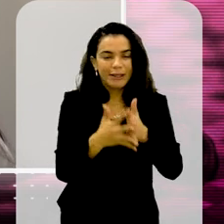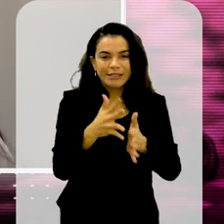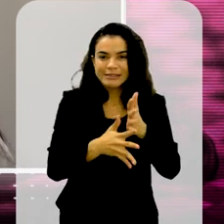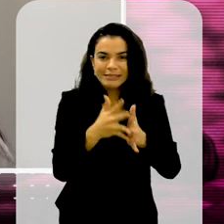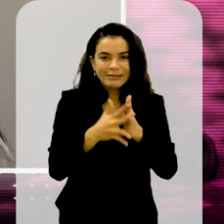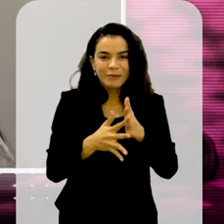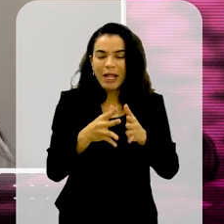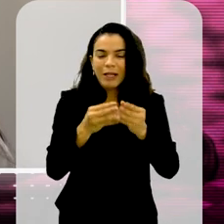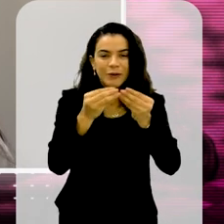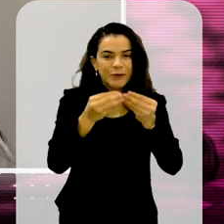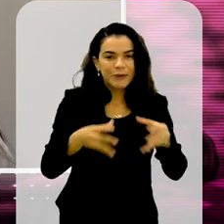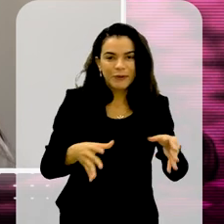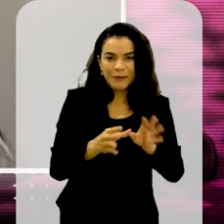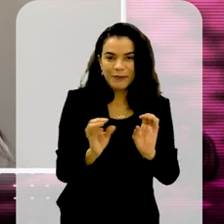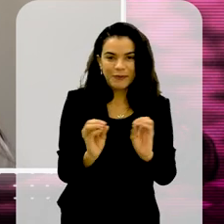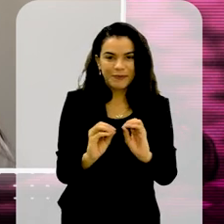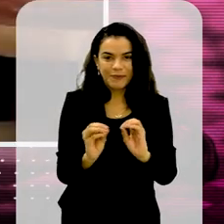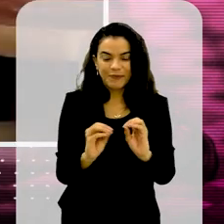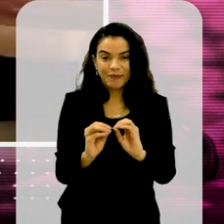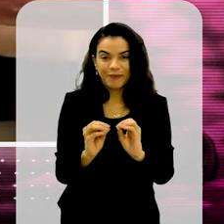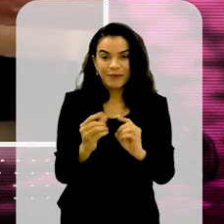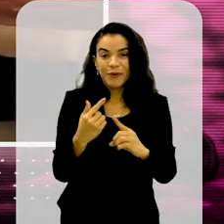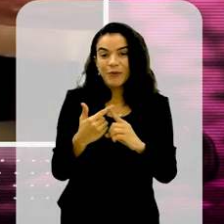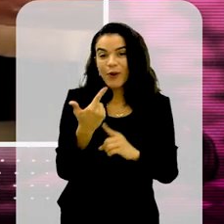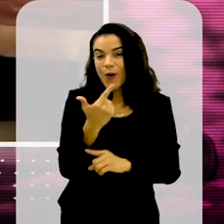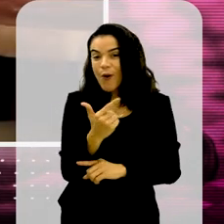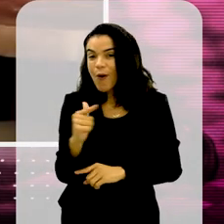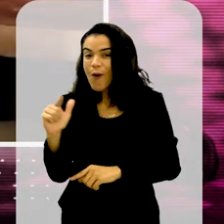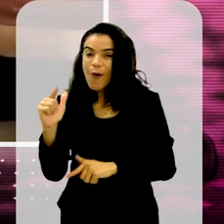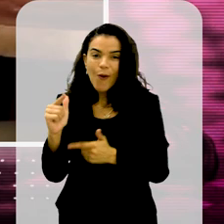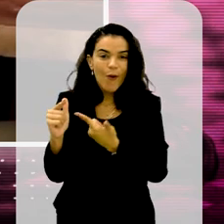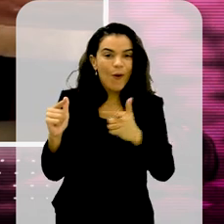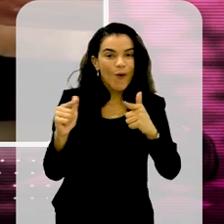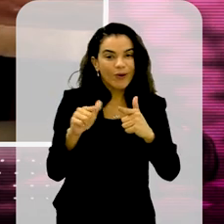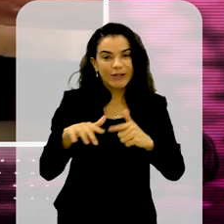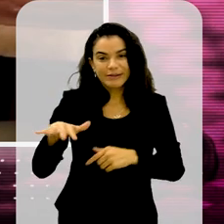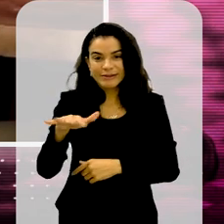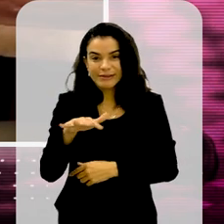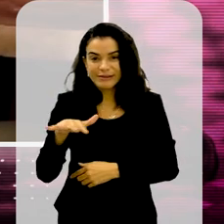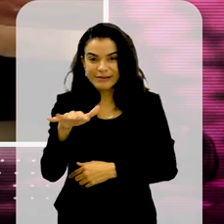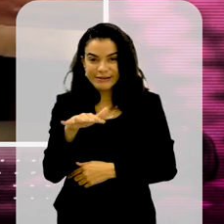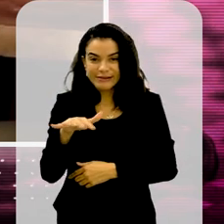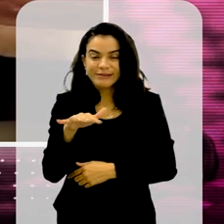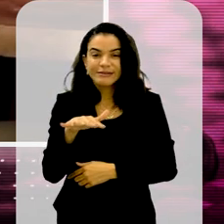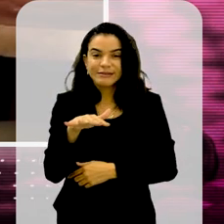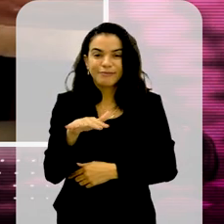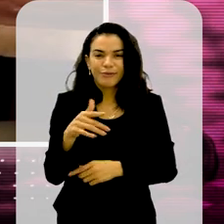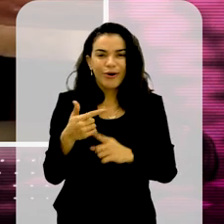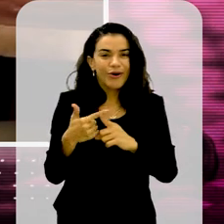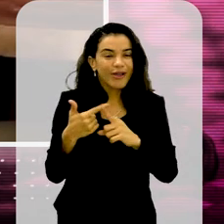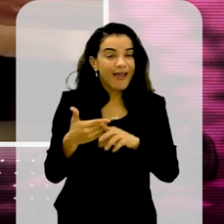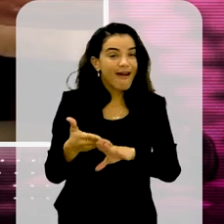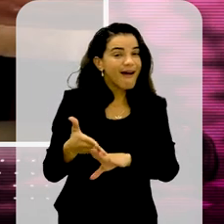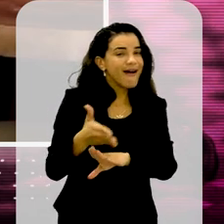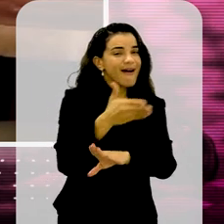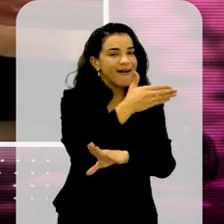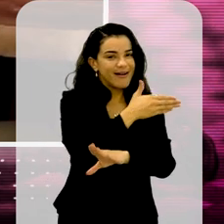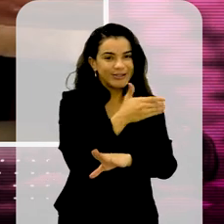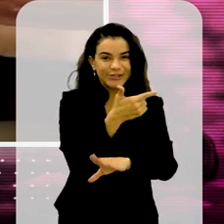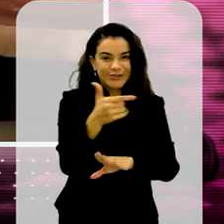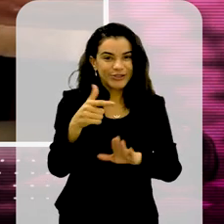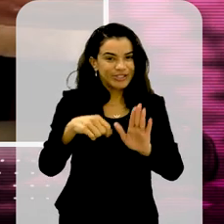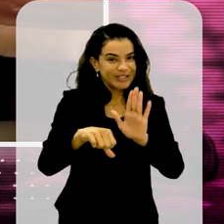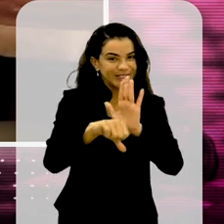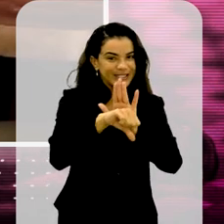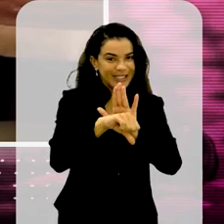não interfere, não prejudica, até porque outras situações, quando não normatizado, quando não tínhamos um